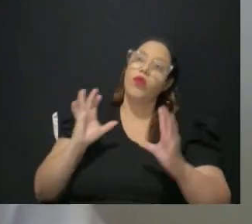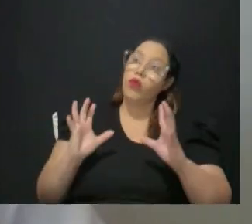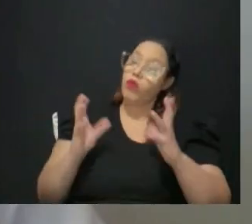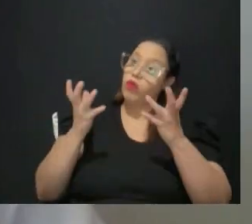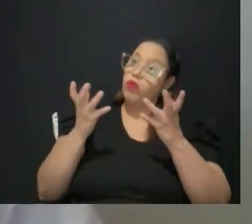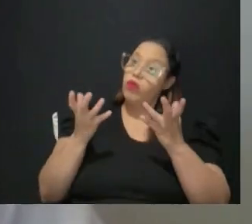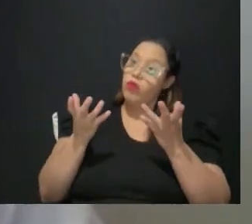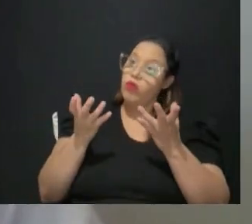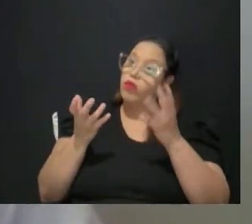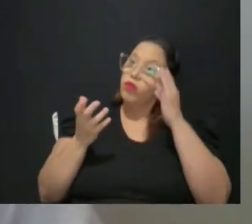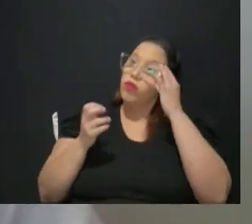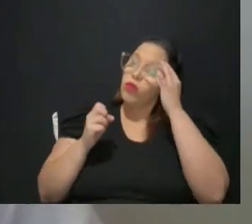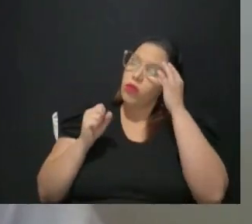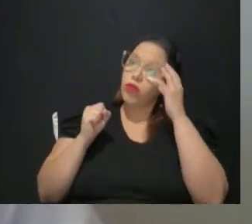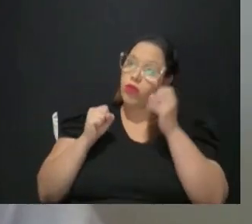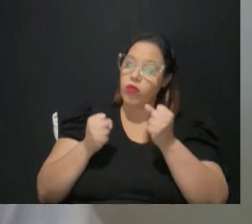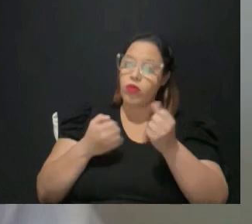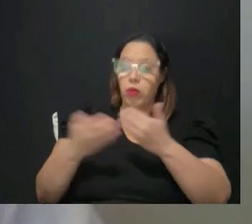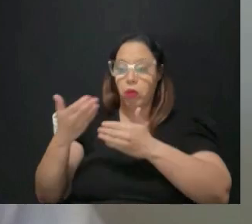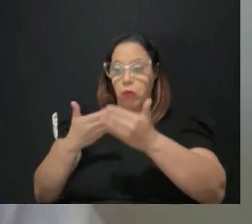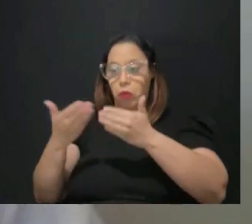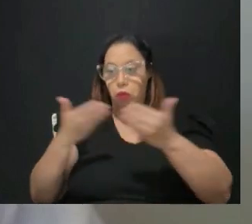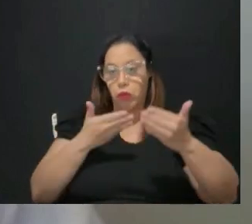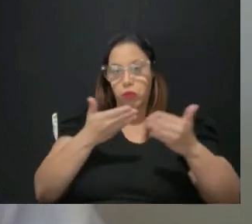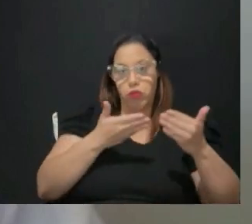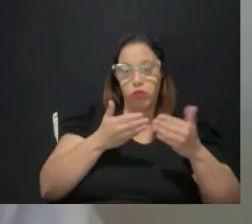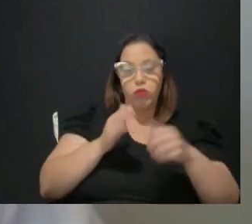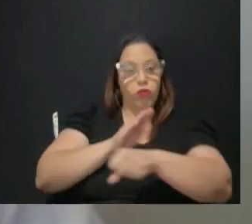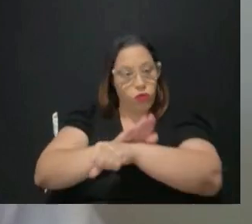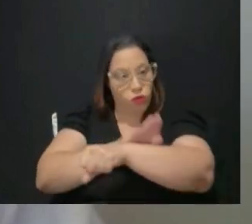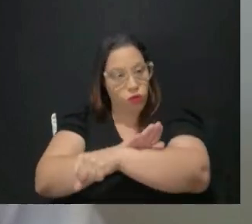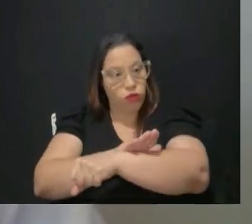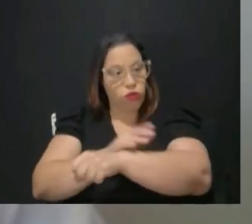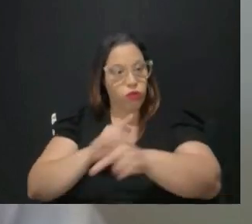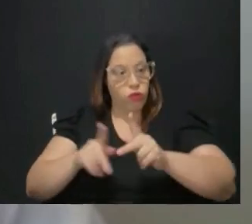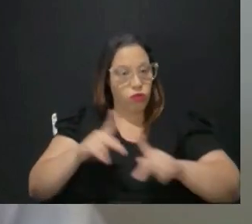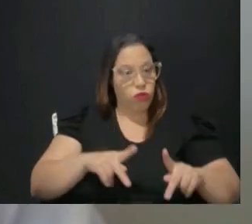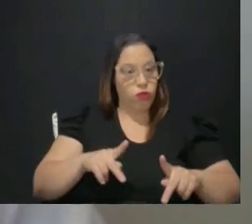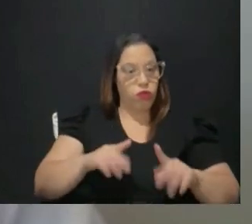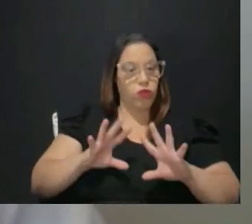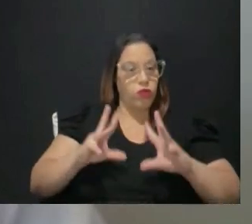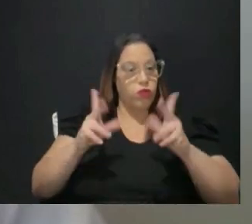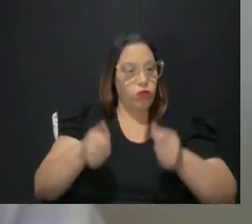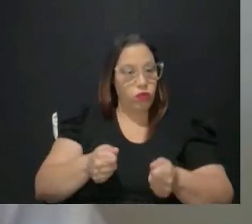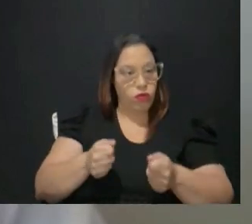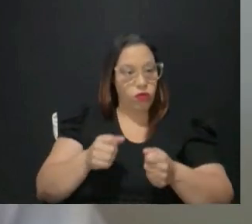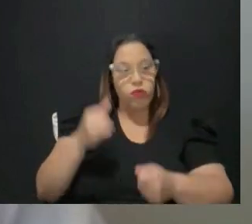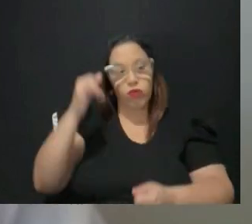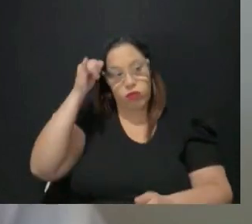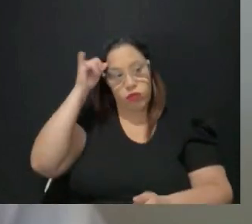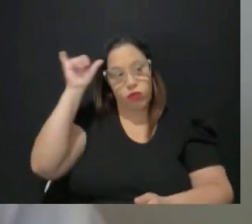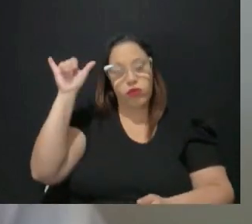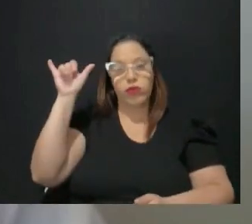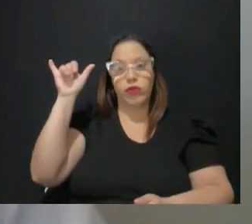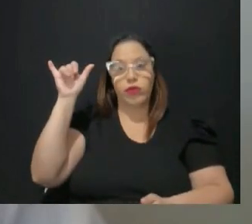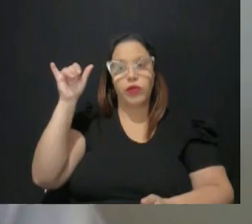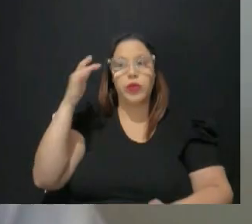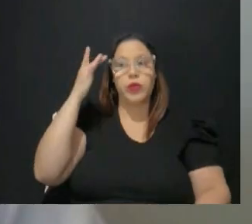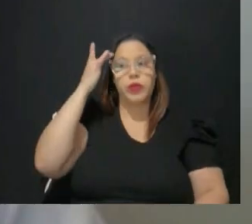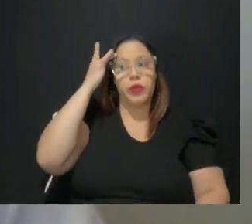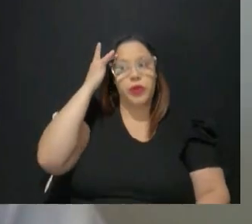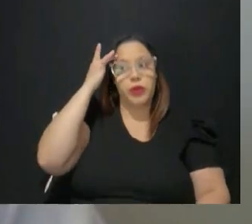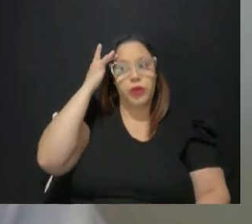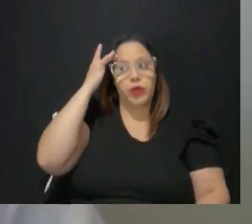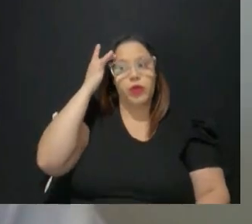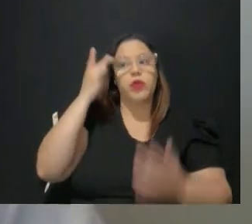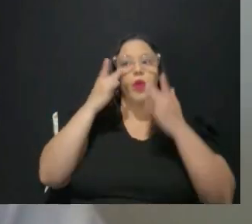campanhas e situações que a gente possa auxiliar a população de uma forma geral para evitar, alertar